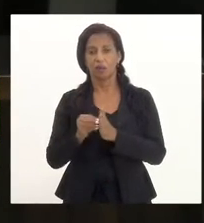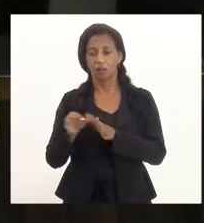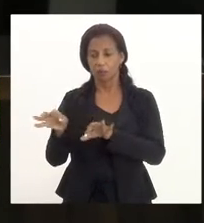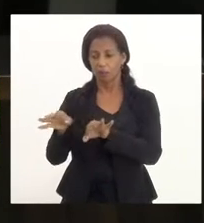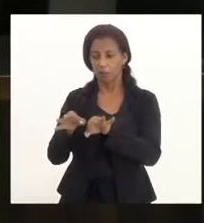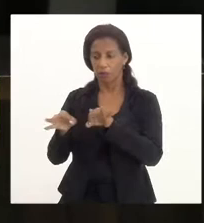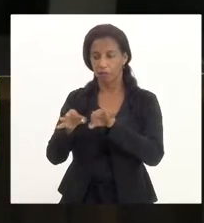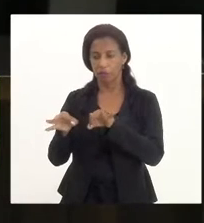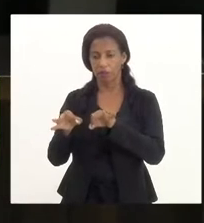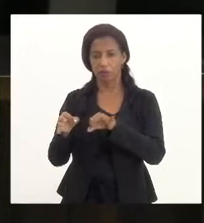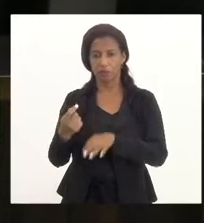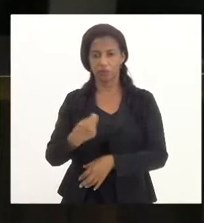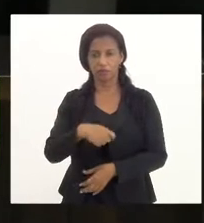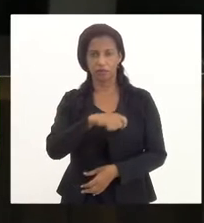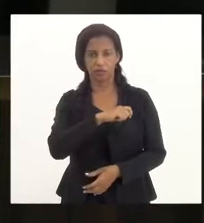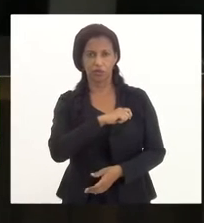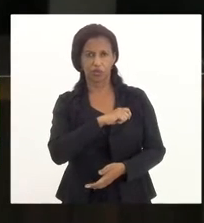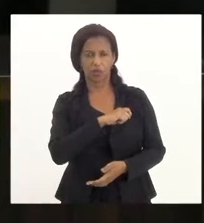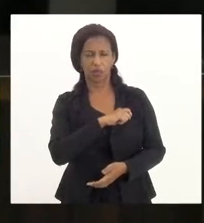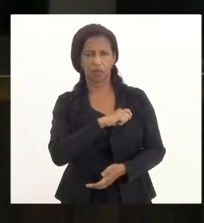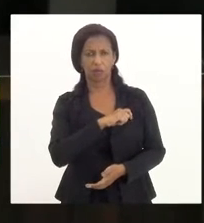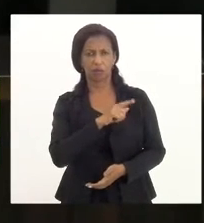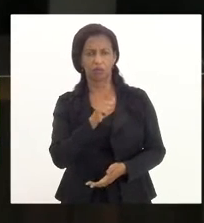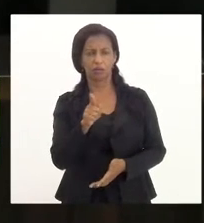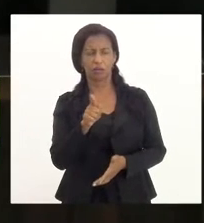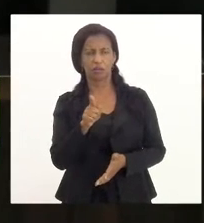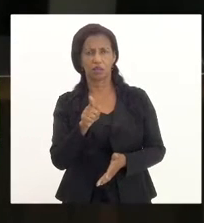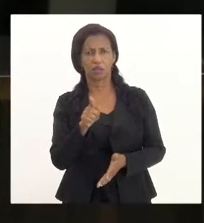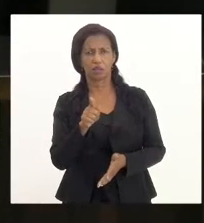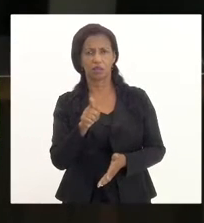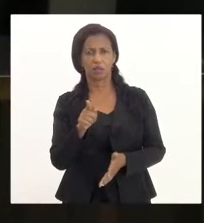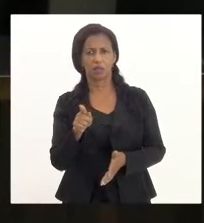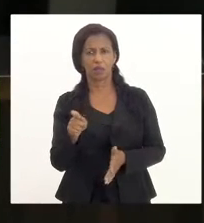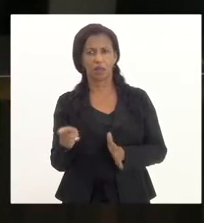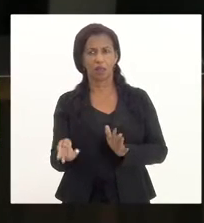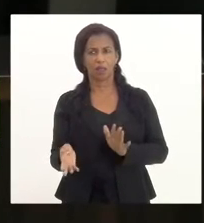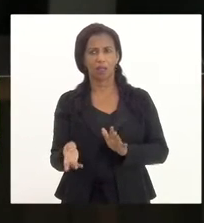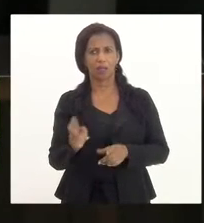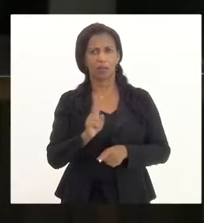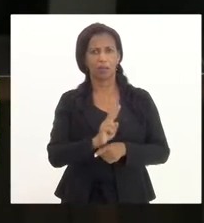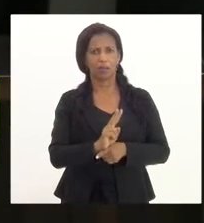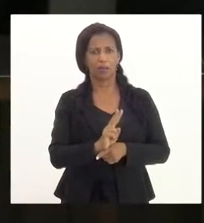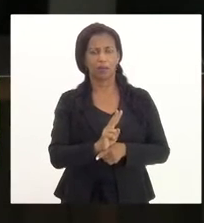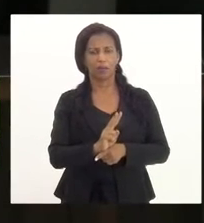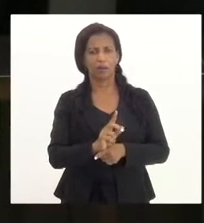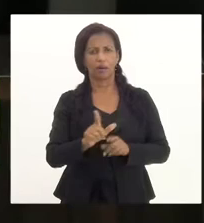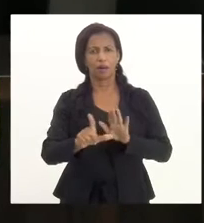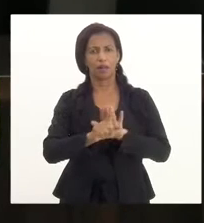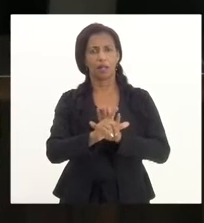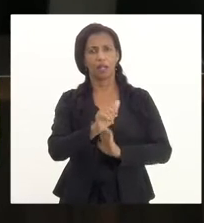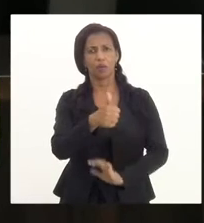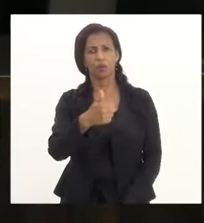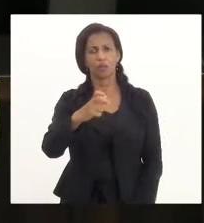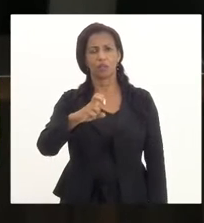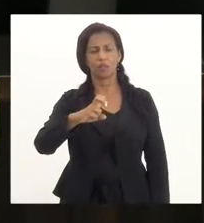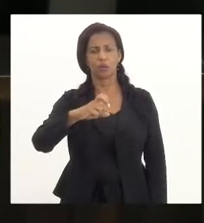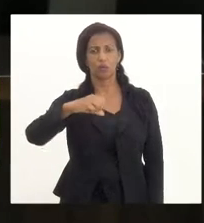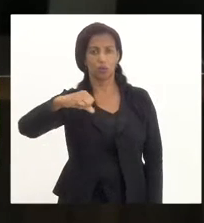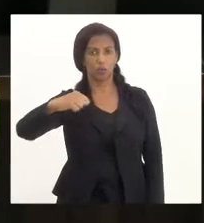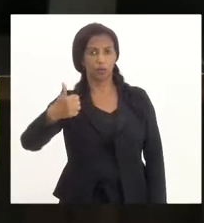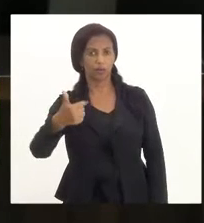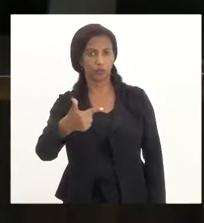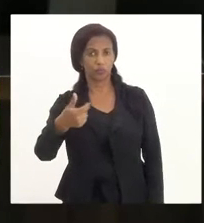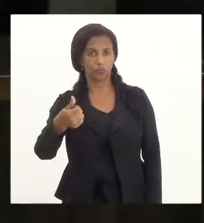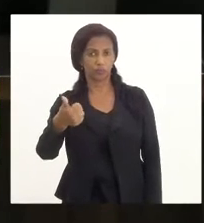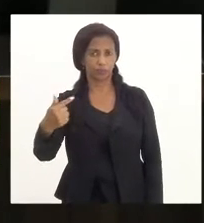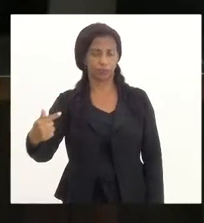de recuperação fiscal está respaldado na lei complementar 159 de 17 e é